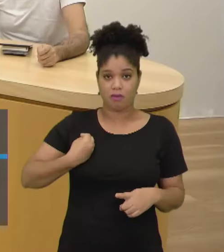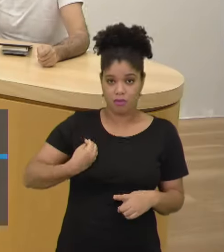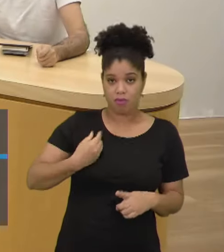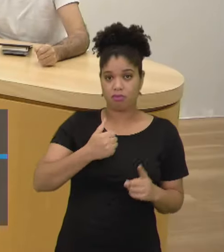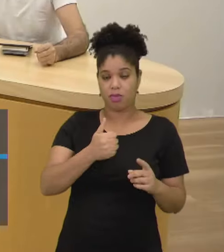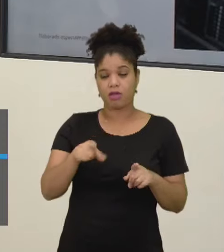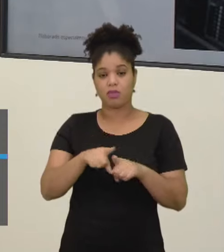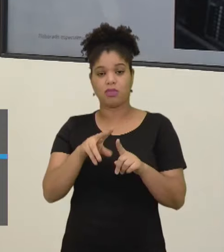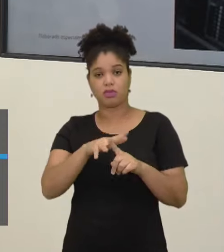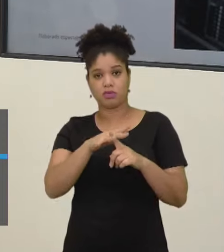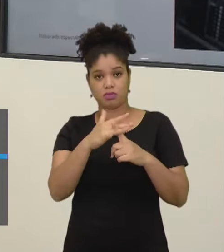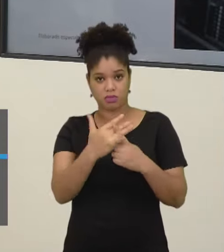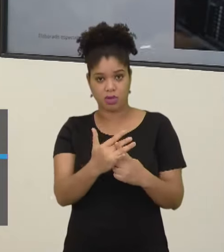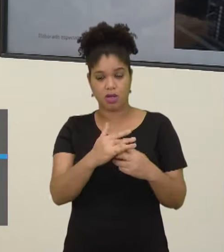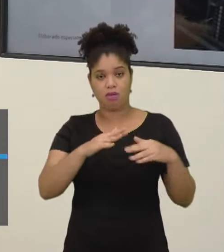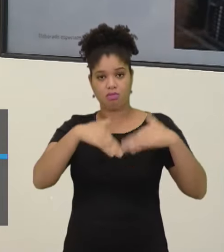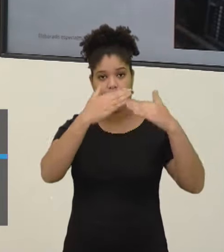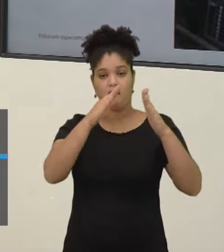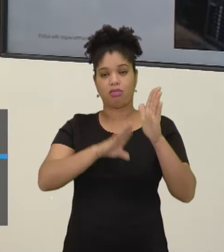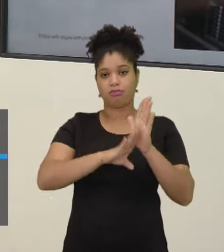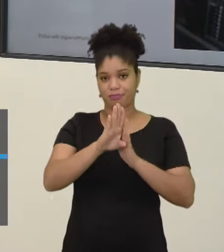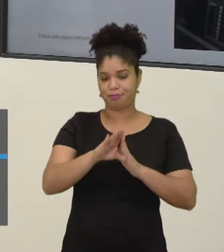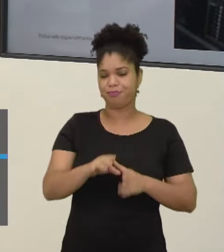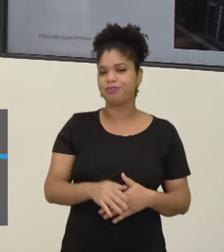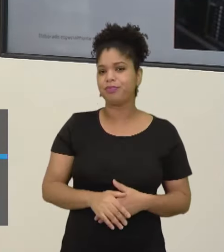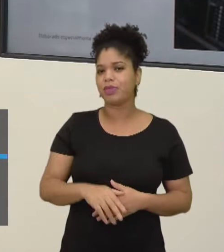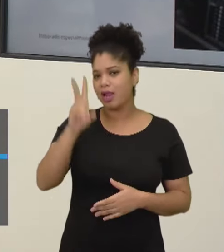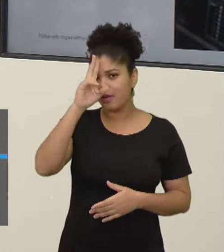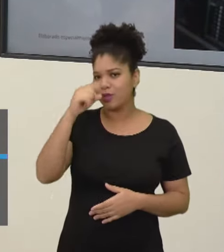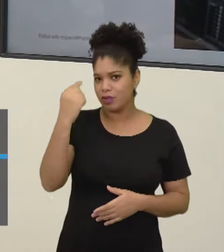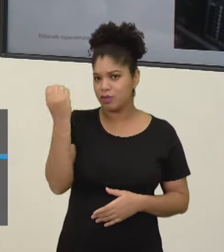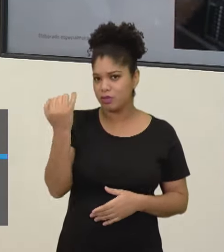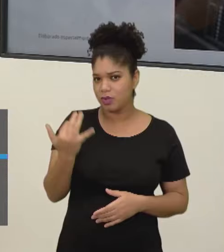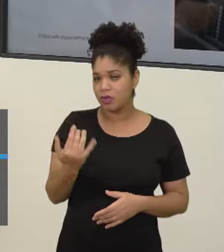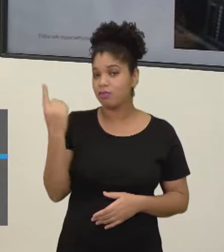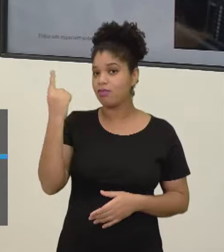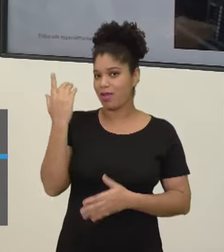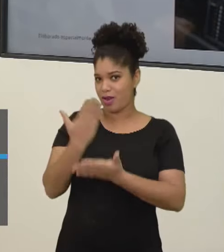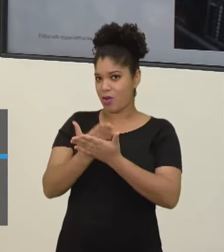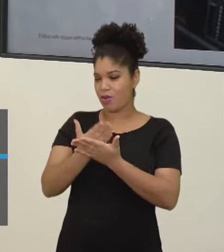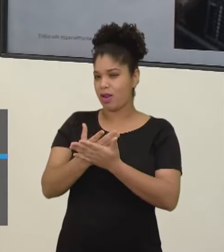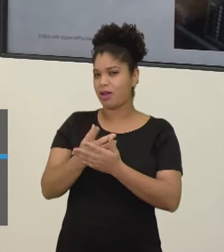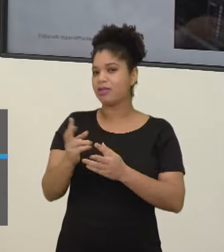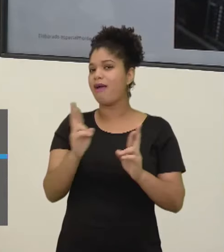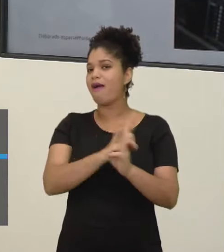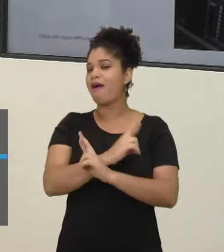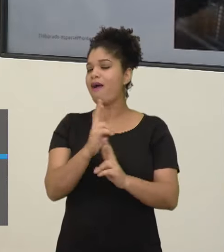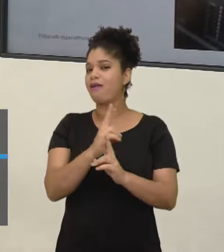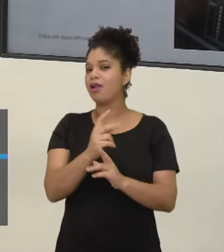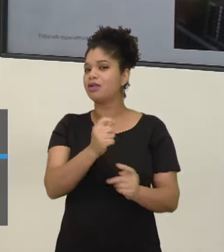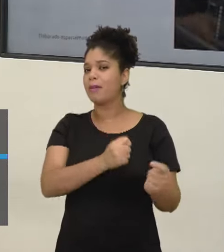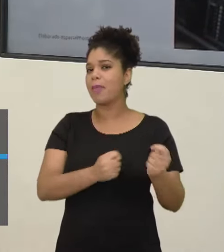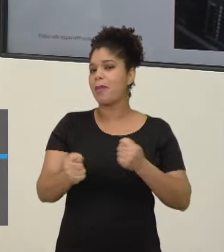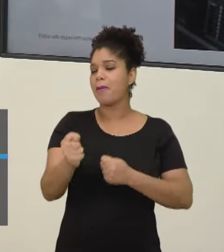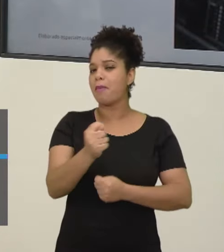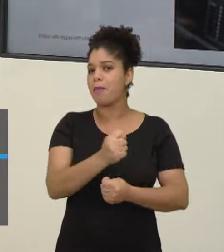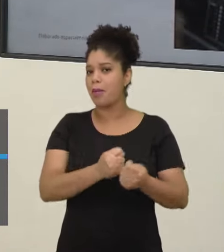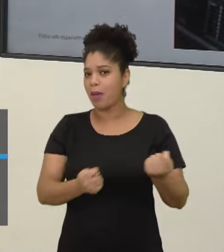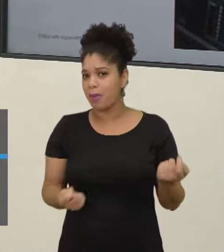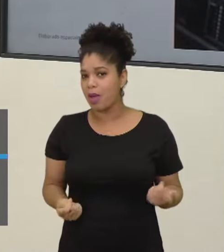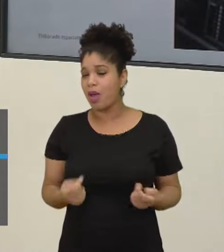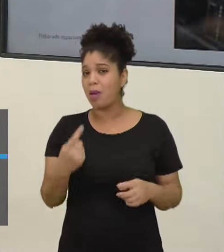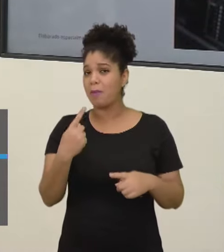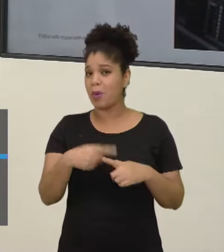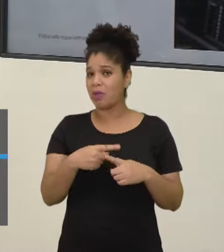Até porque, lembra que a gente comentou no comecinho, na primeira aula, a gente falou que a economia tem muito a ver com gerir a escassez, né? Porque os recursos eles não